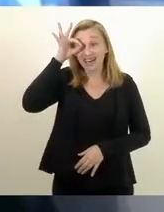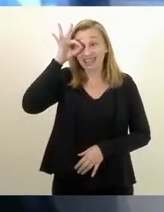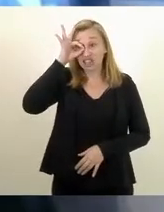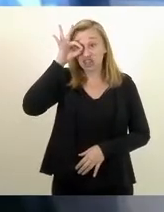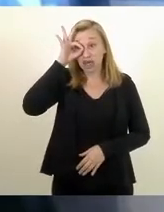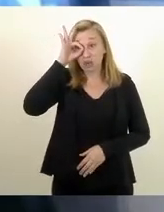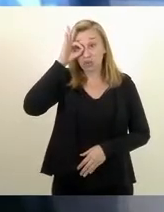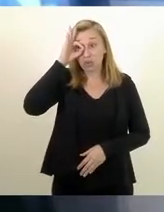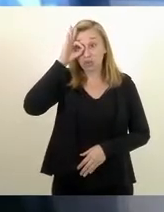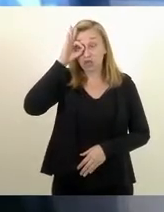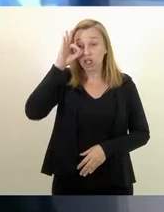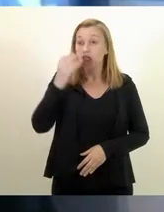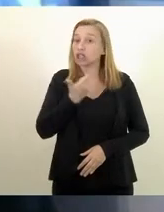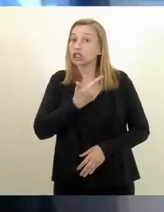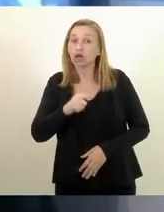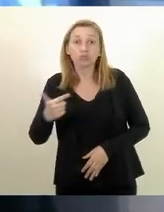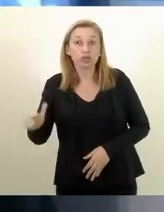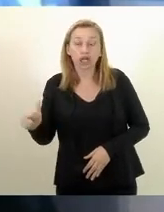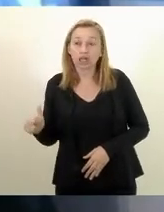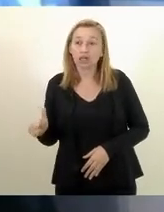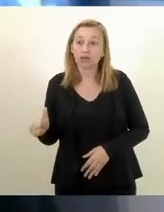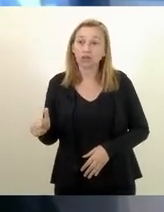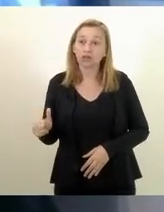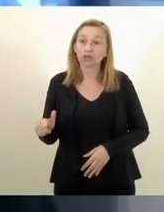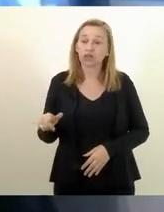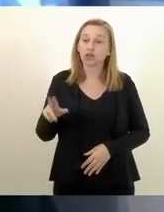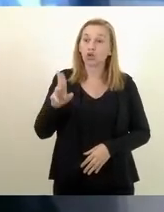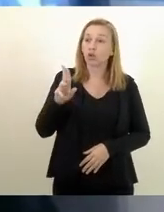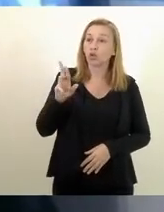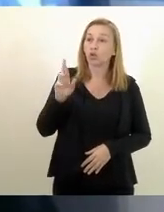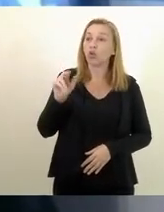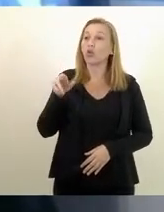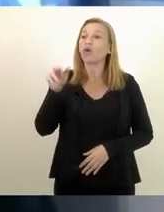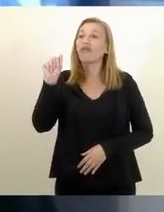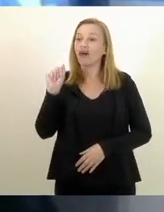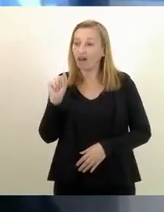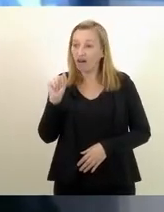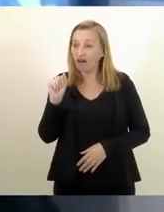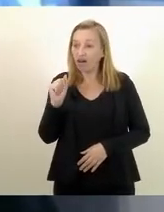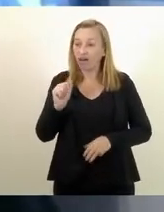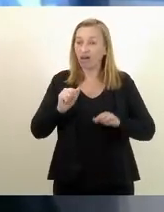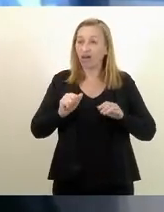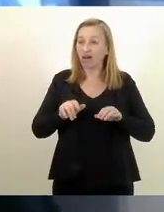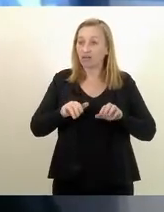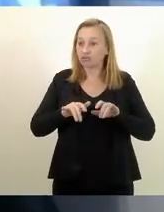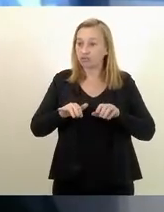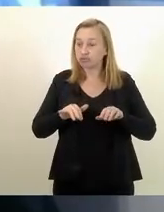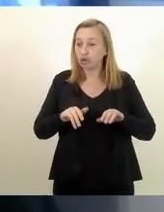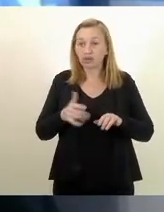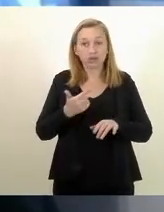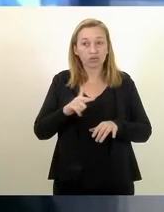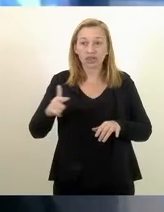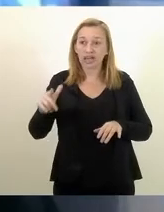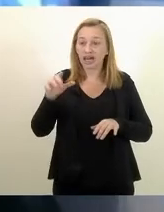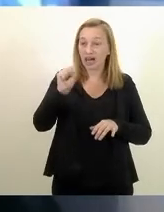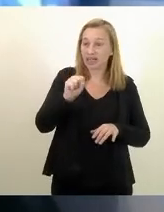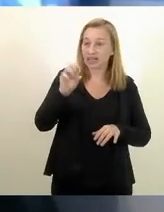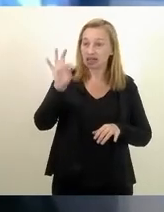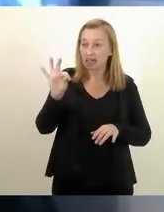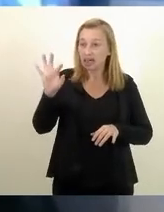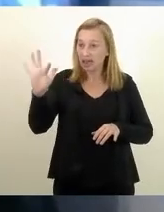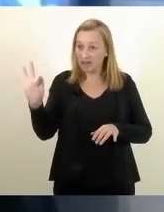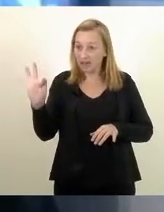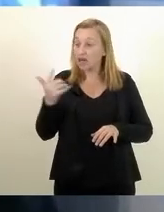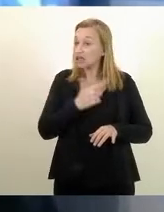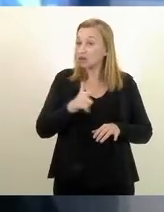não tem urna eletrônica não tem STF não tem congresso